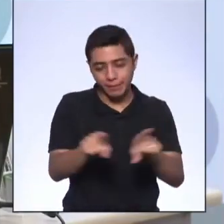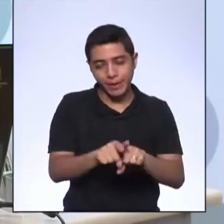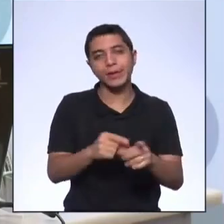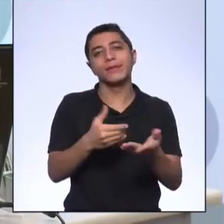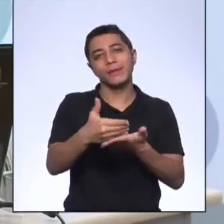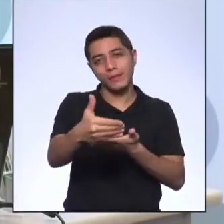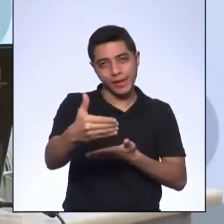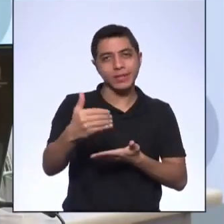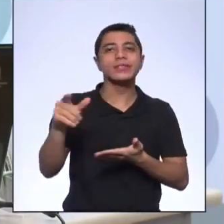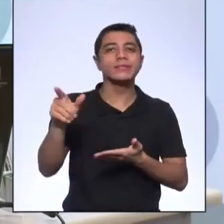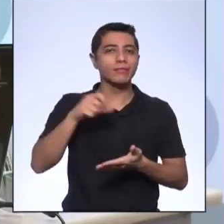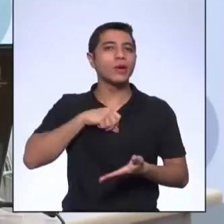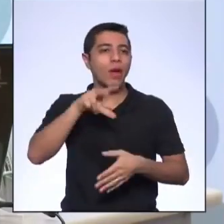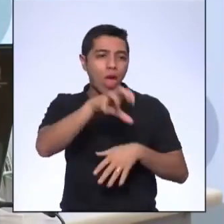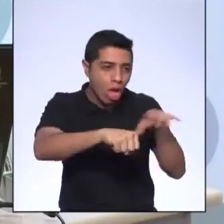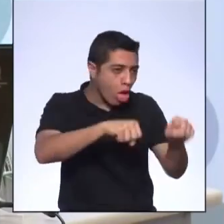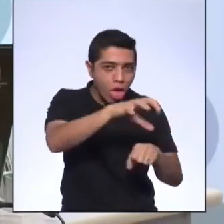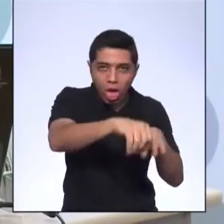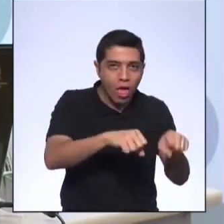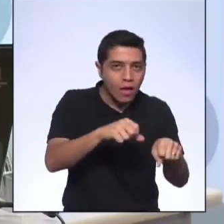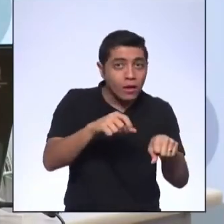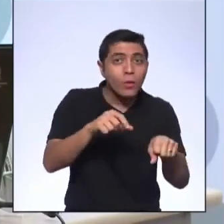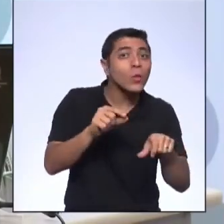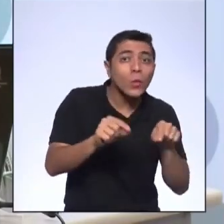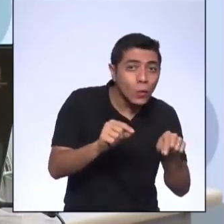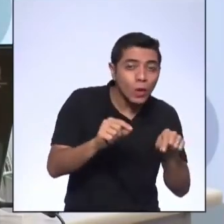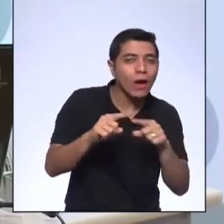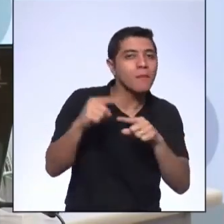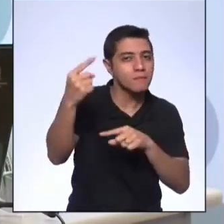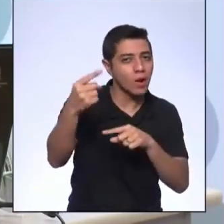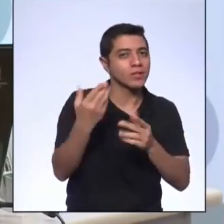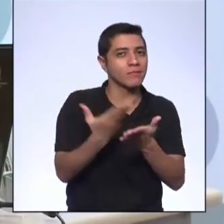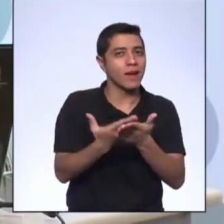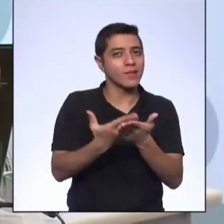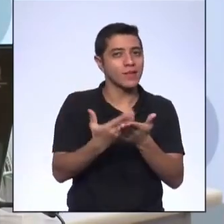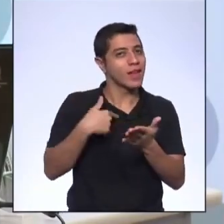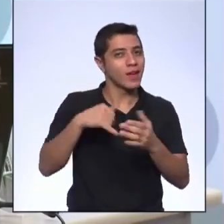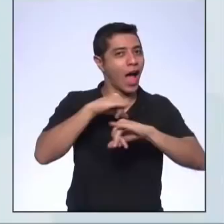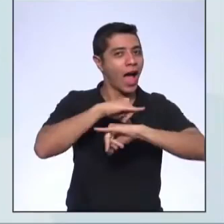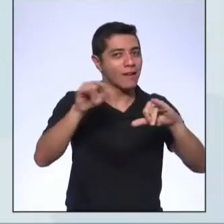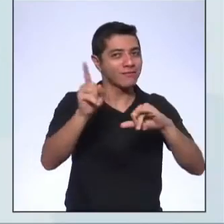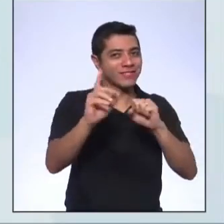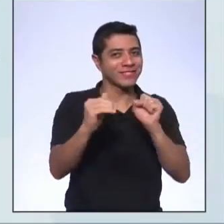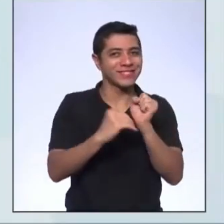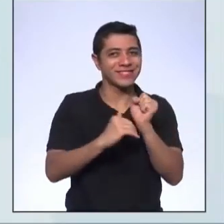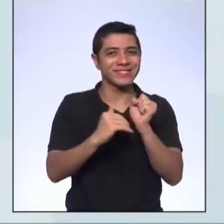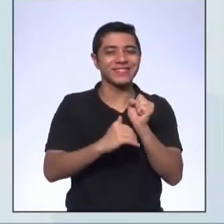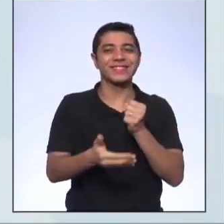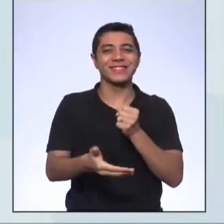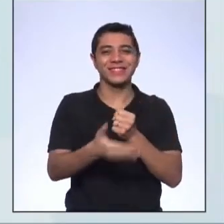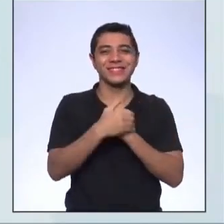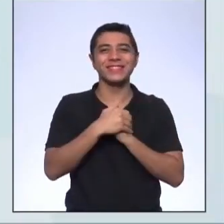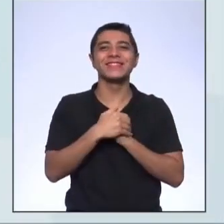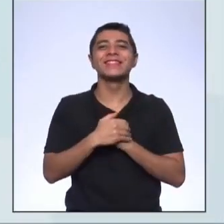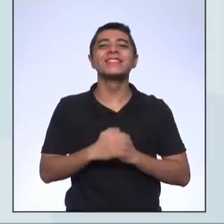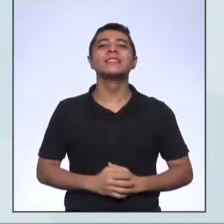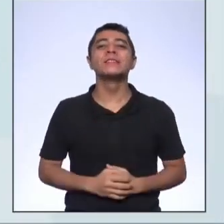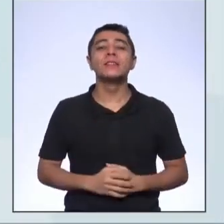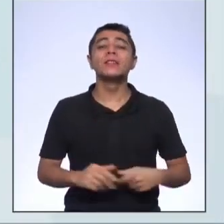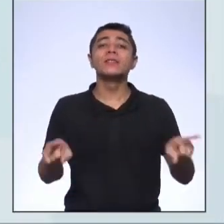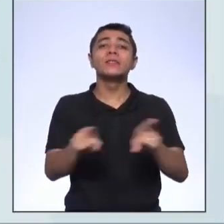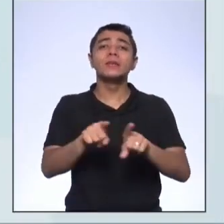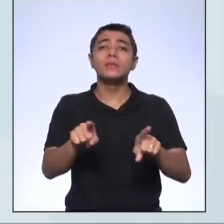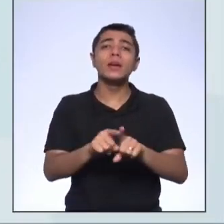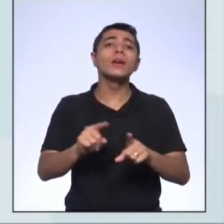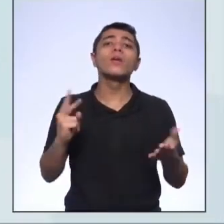assunto da próxima aula, não vou dar o spoiler para vocês, tá? Para a gente finalizar ali as consequências, né? Fortalecimento do